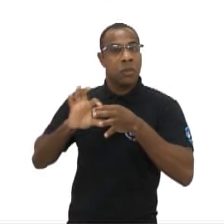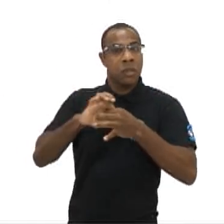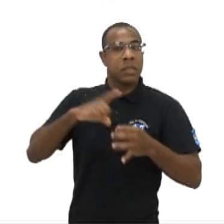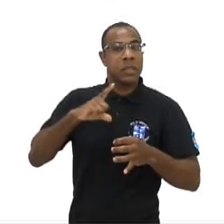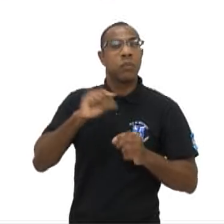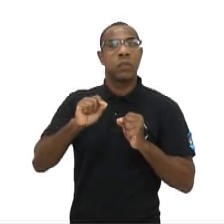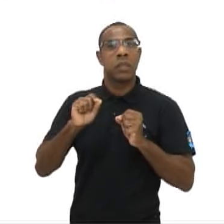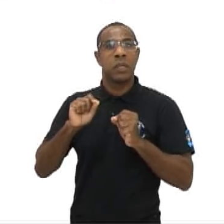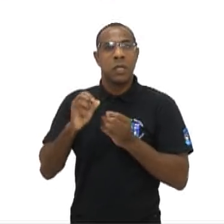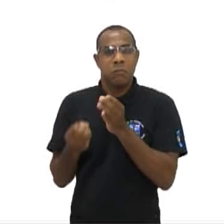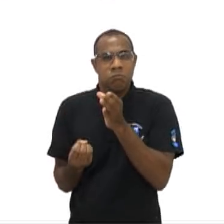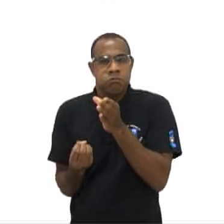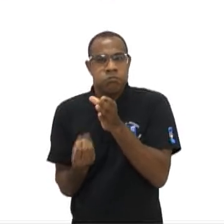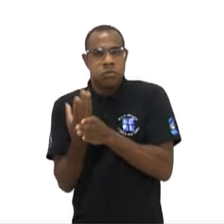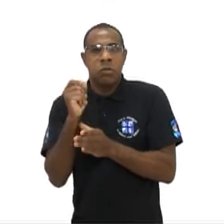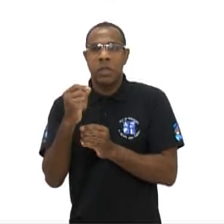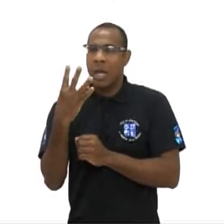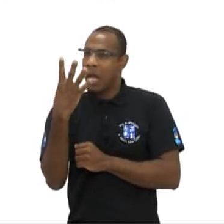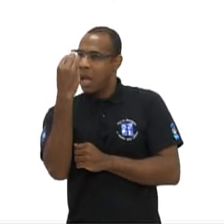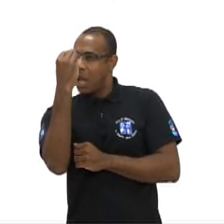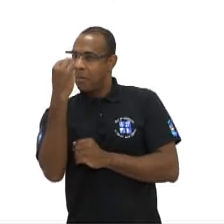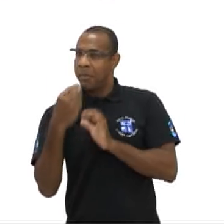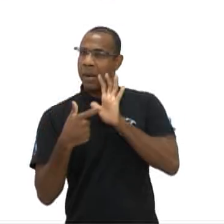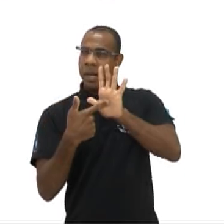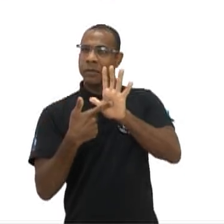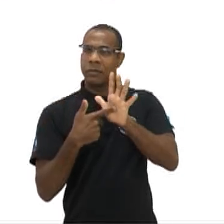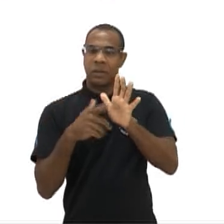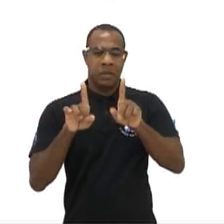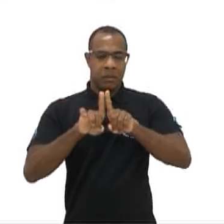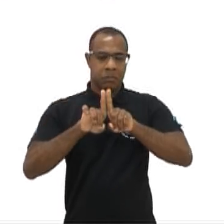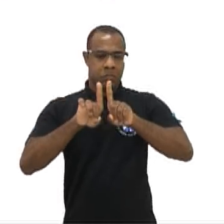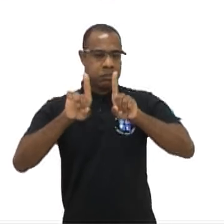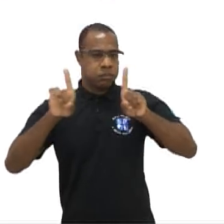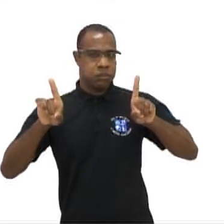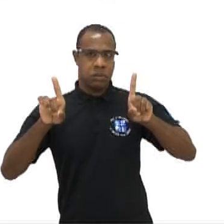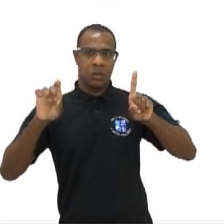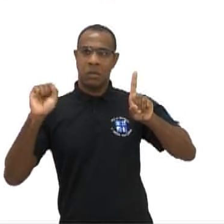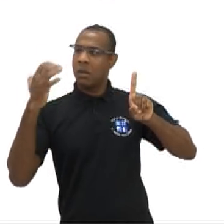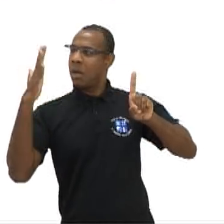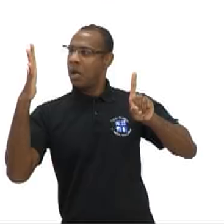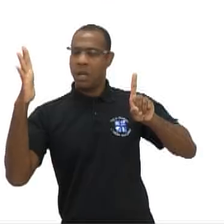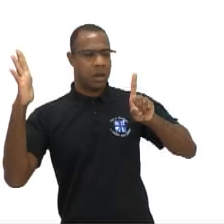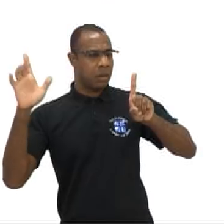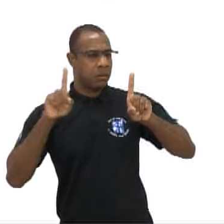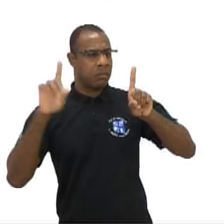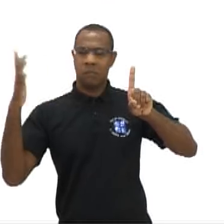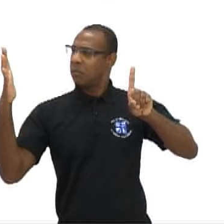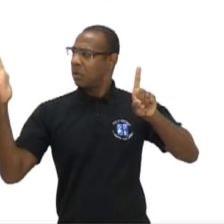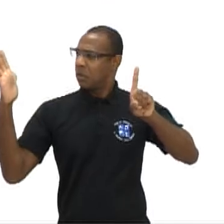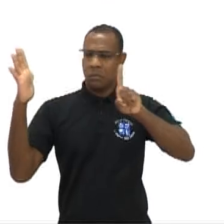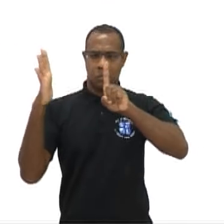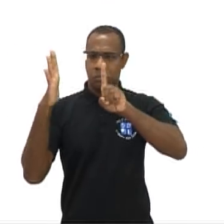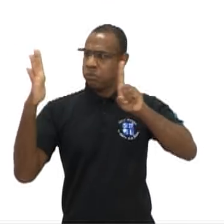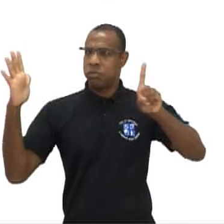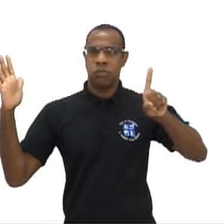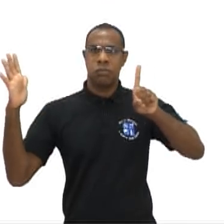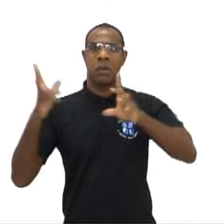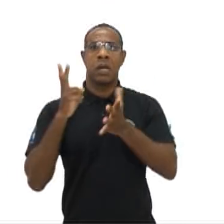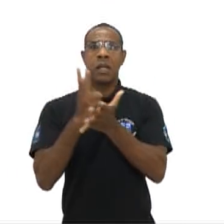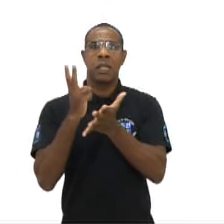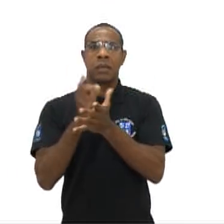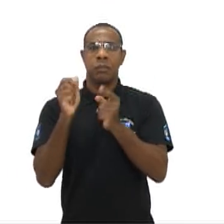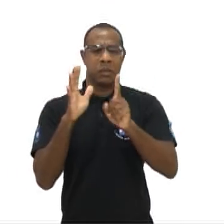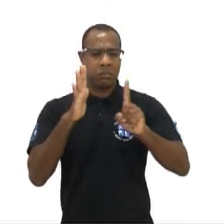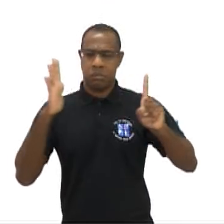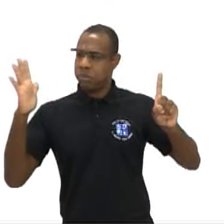a formação da imagem, a distância entre a pessoa e a sua respectiva imagem será sempre da distância até